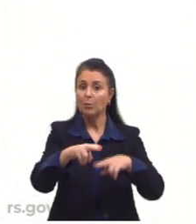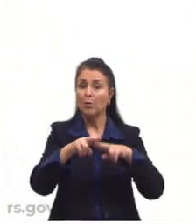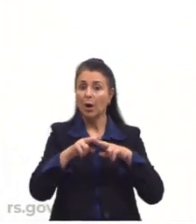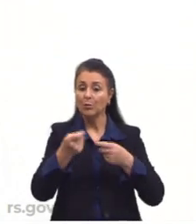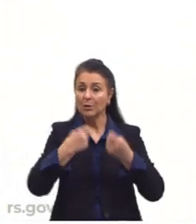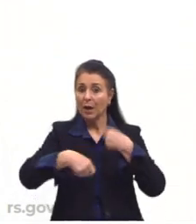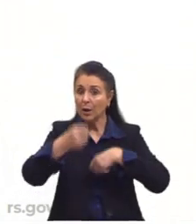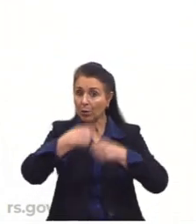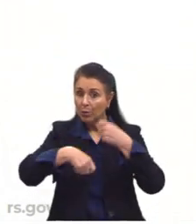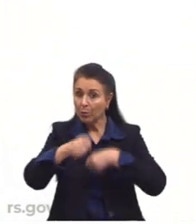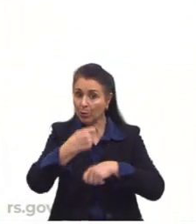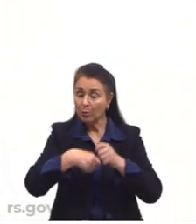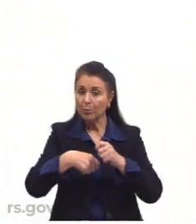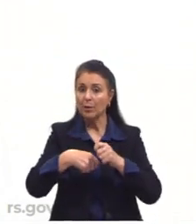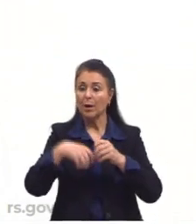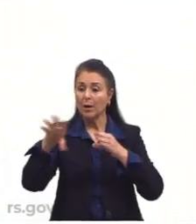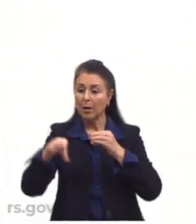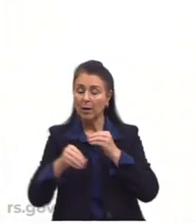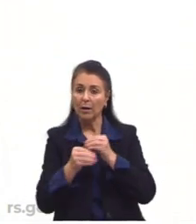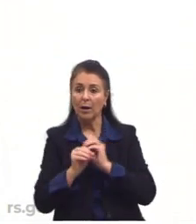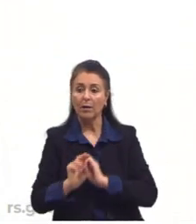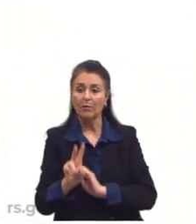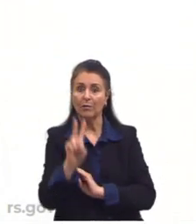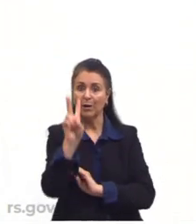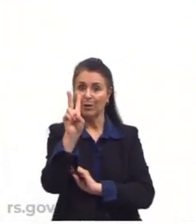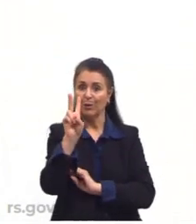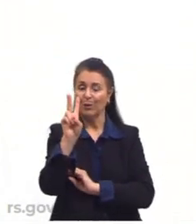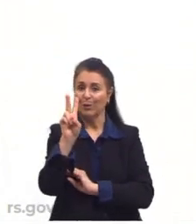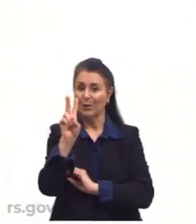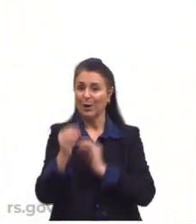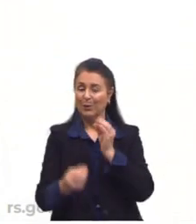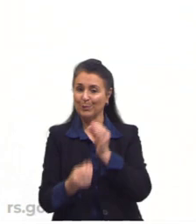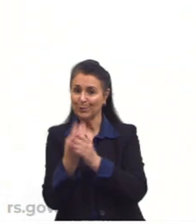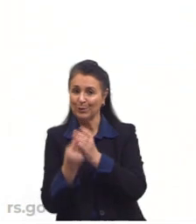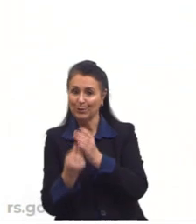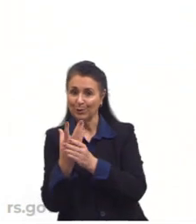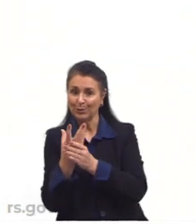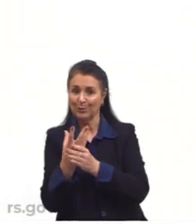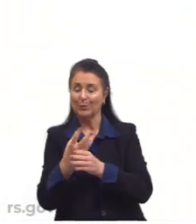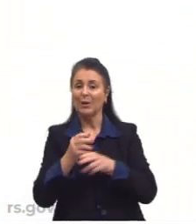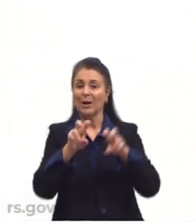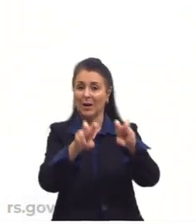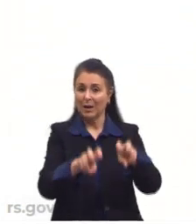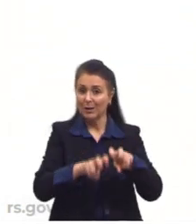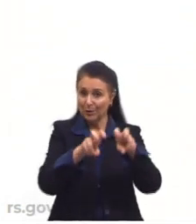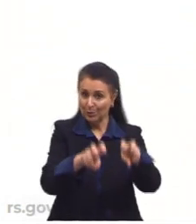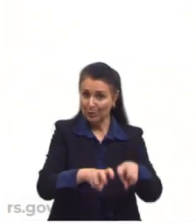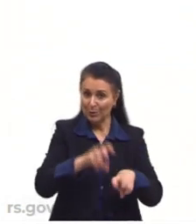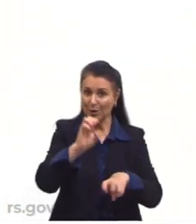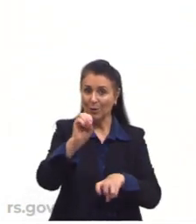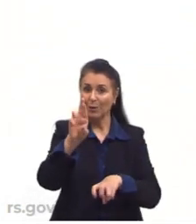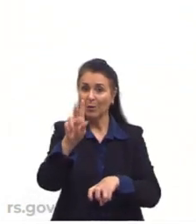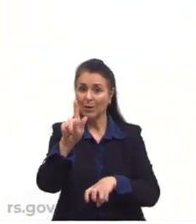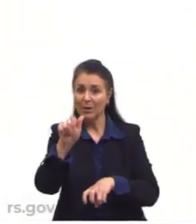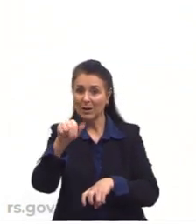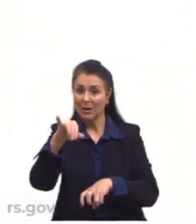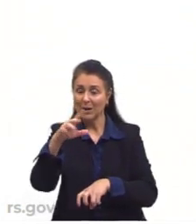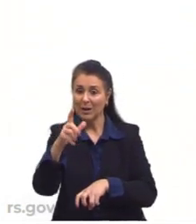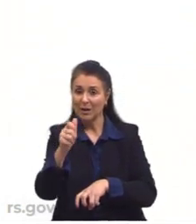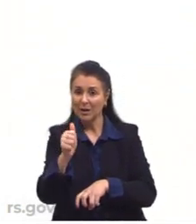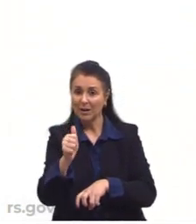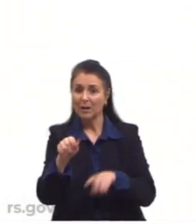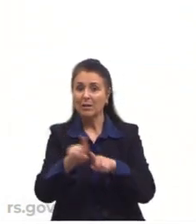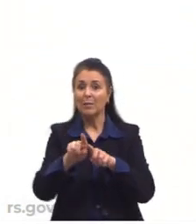né agregar valor ao esse produto tá agonizado então lembro agricultura orgânica também pode aparecer